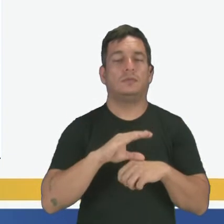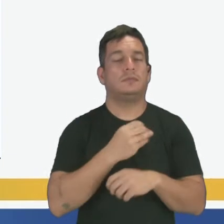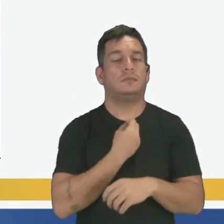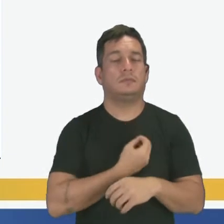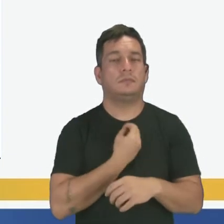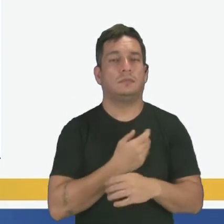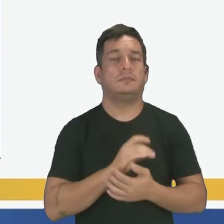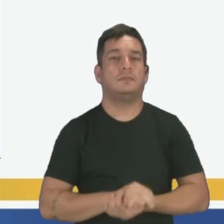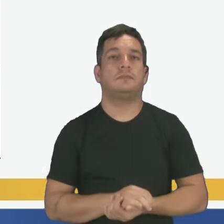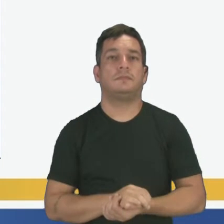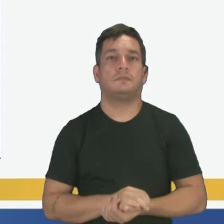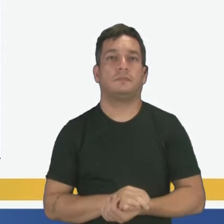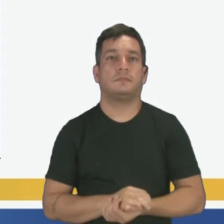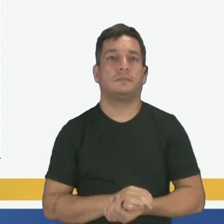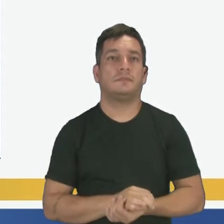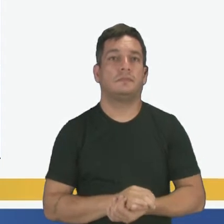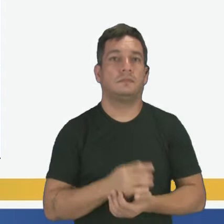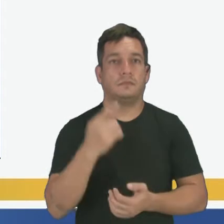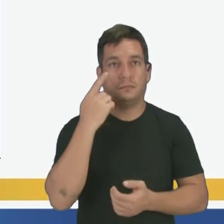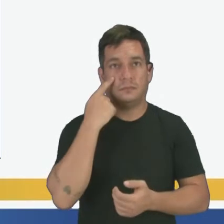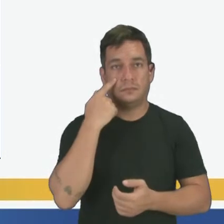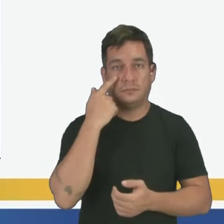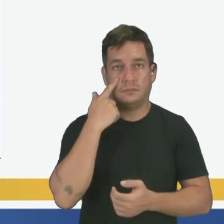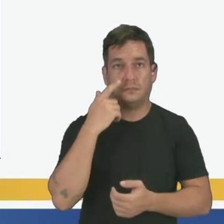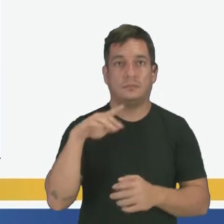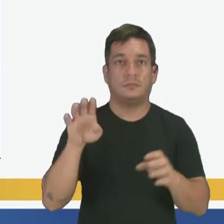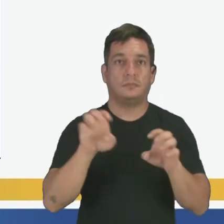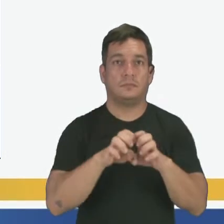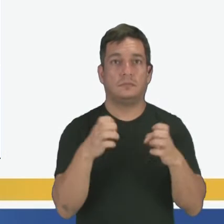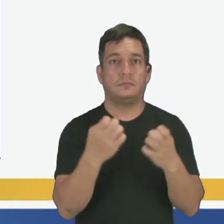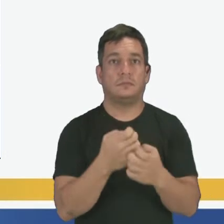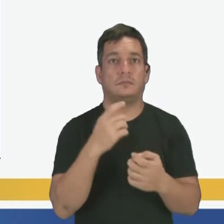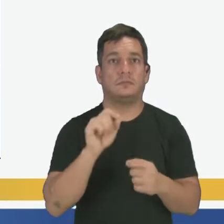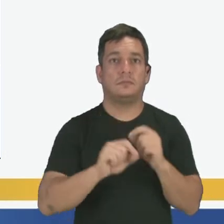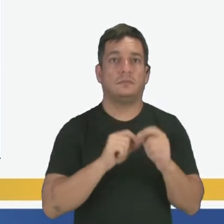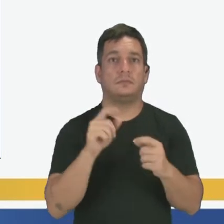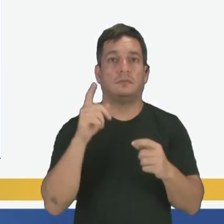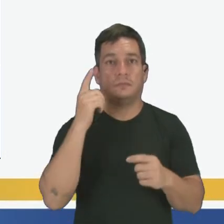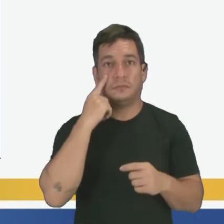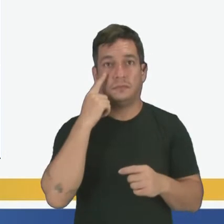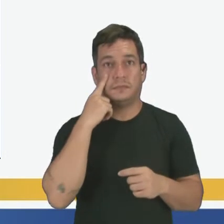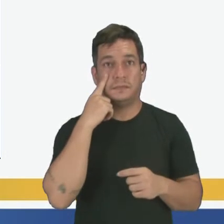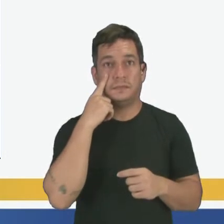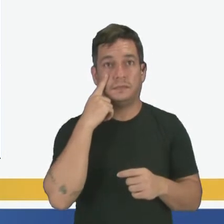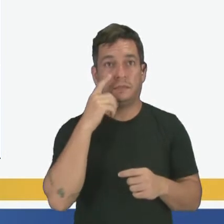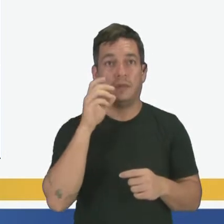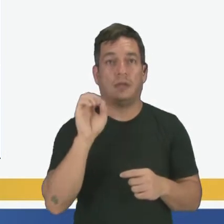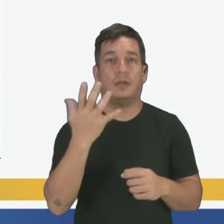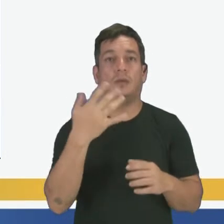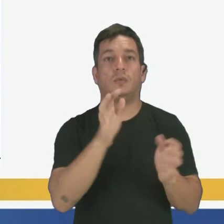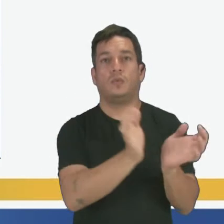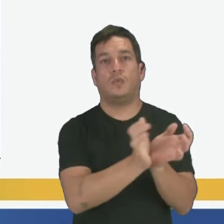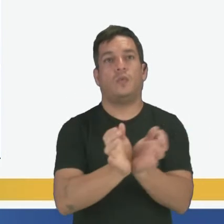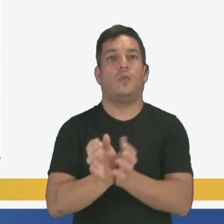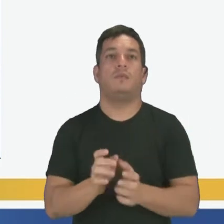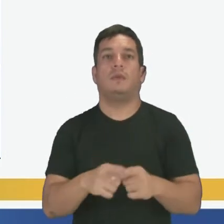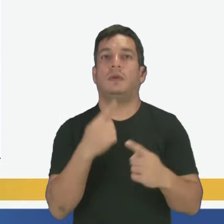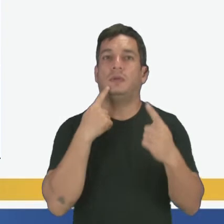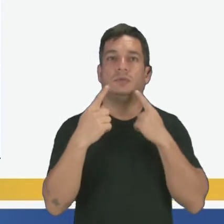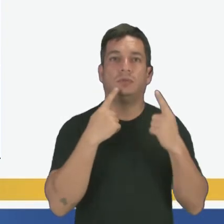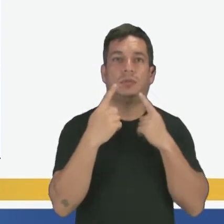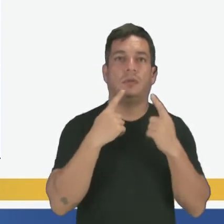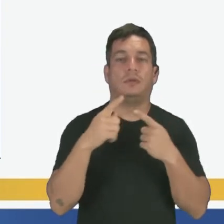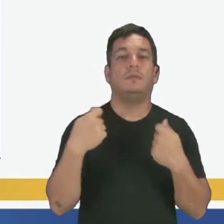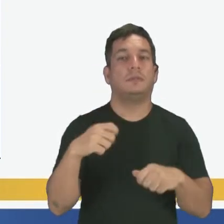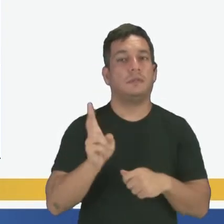participar. No 3, aí, eventuais discordâncias geram subgrupo, o diálogo